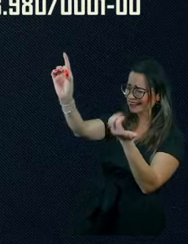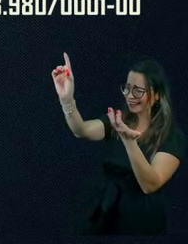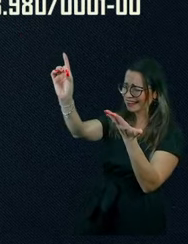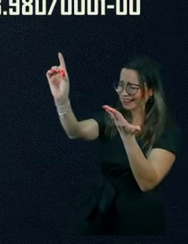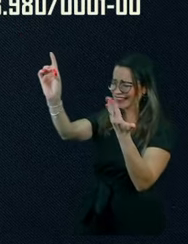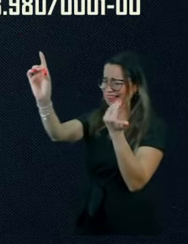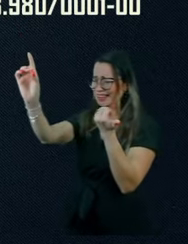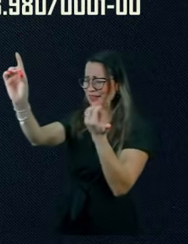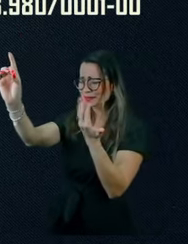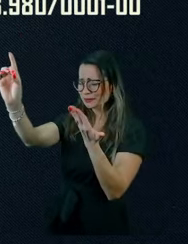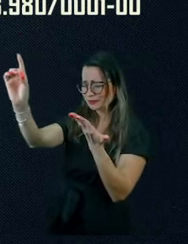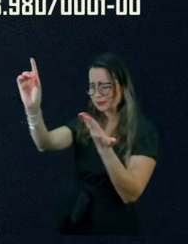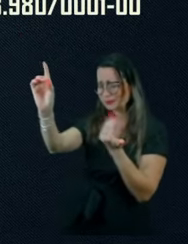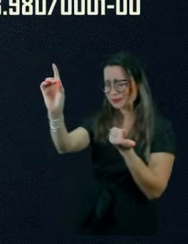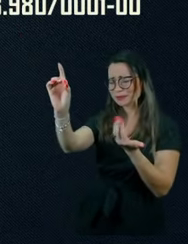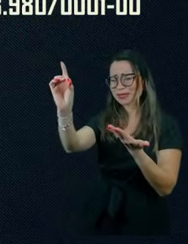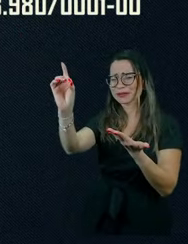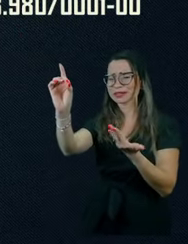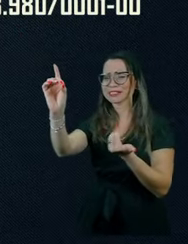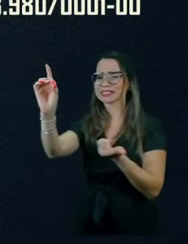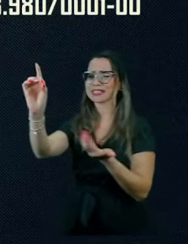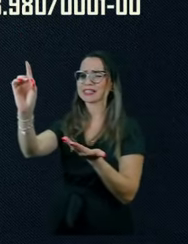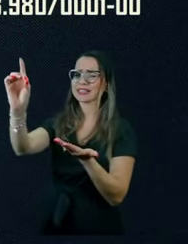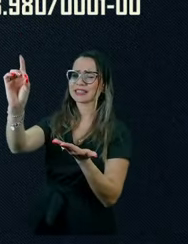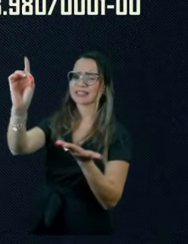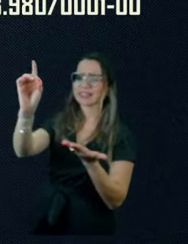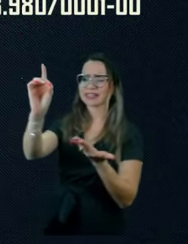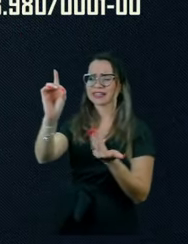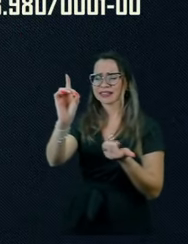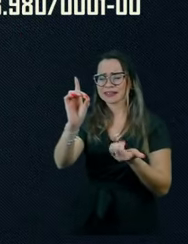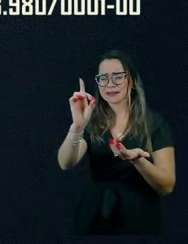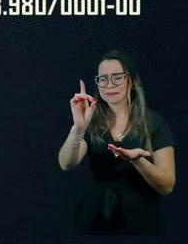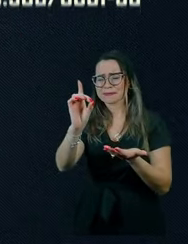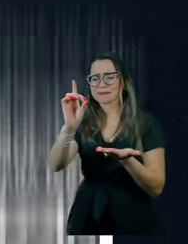Eu mergulho na minha